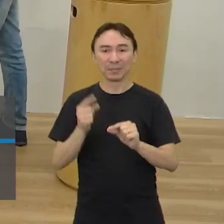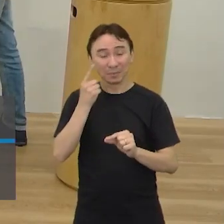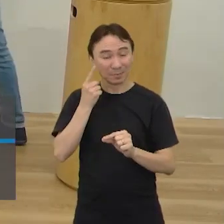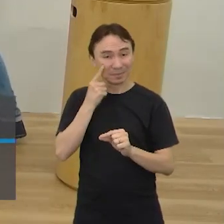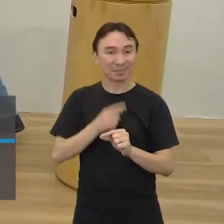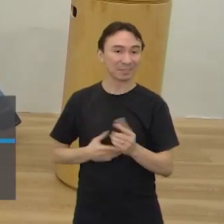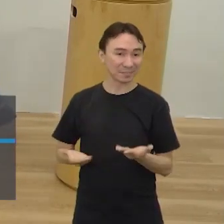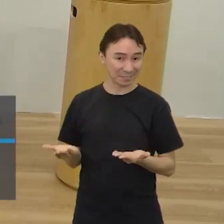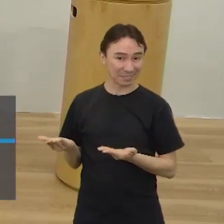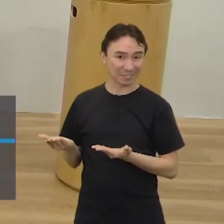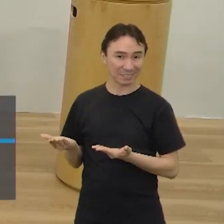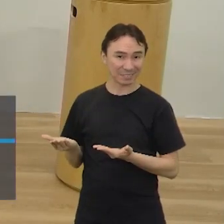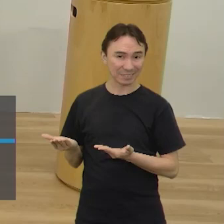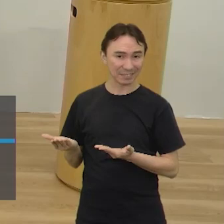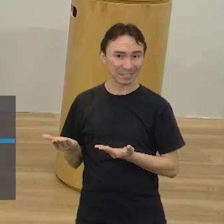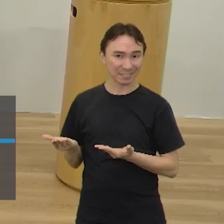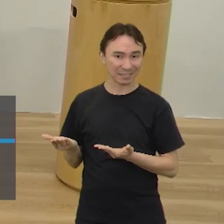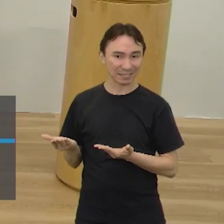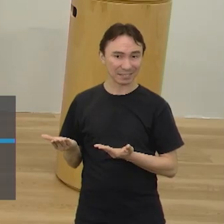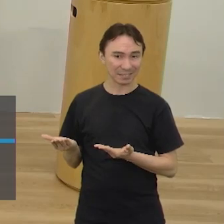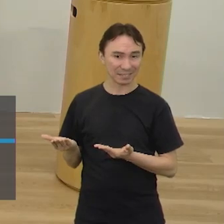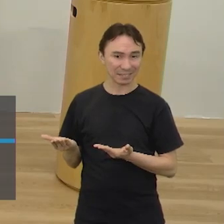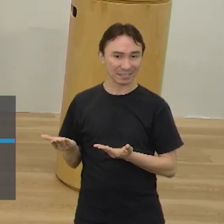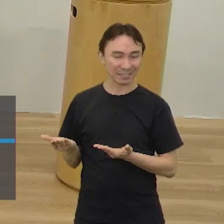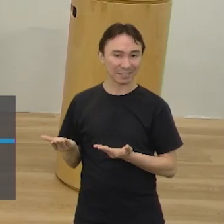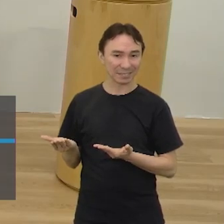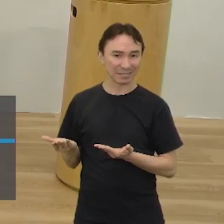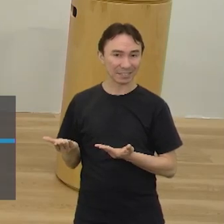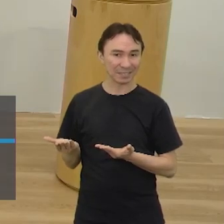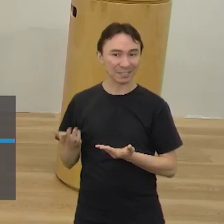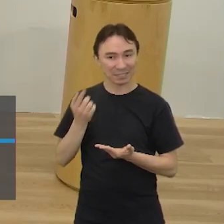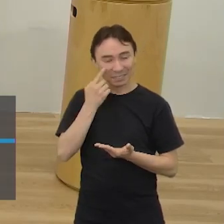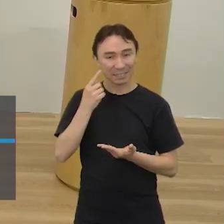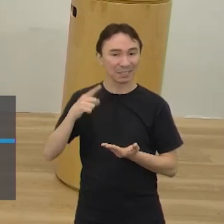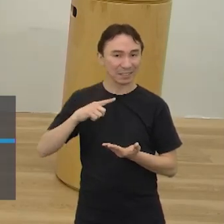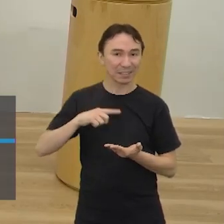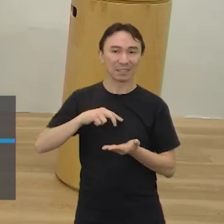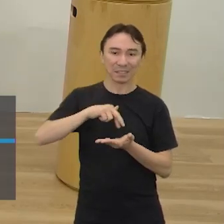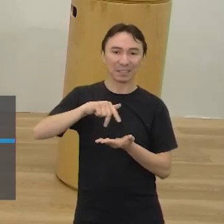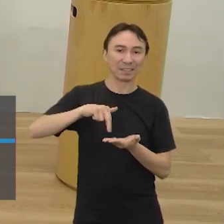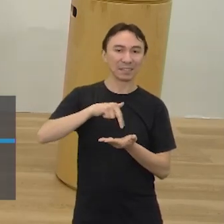Cabeção. Momento Cabeção. Com dancinha, com dancinha.